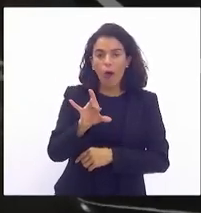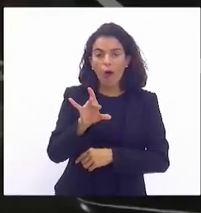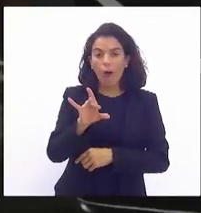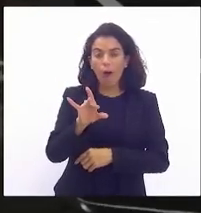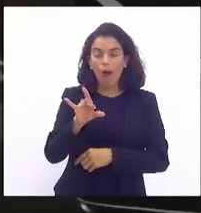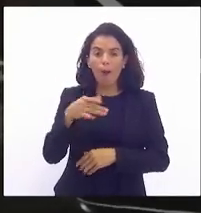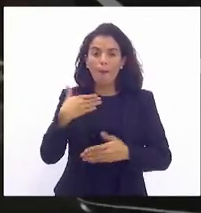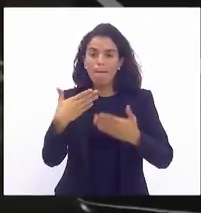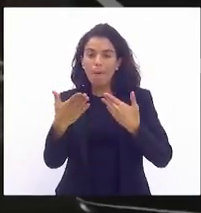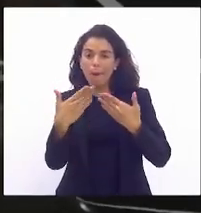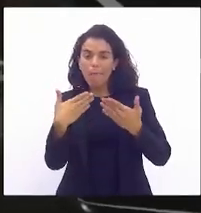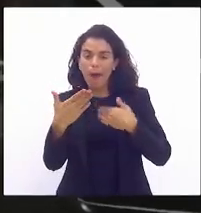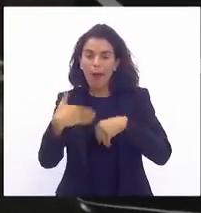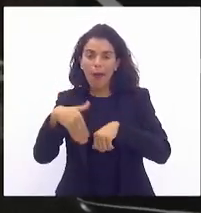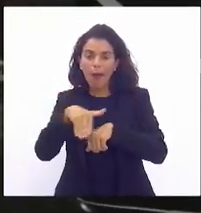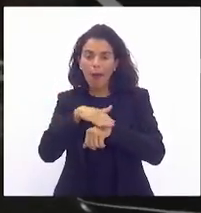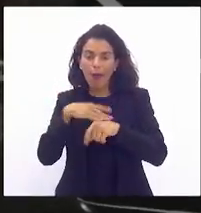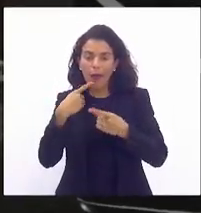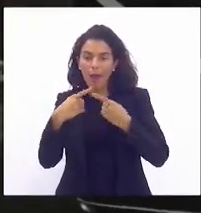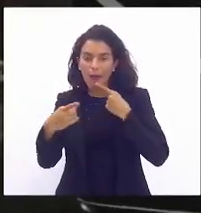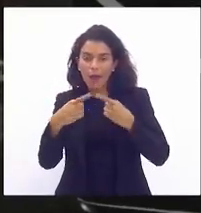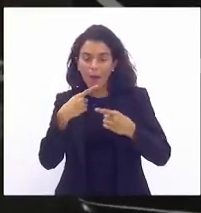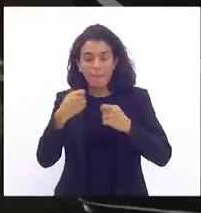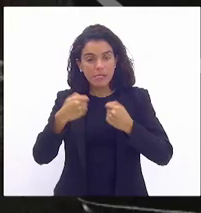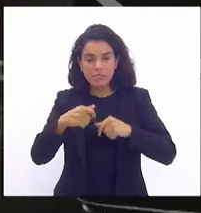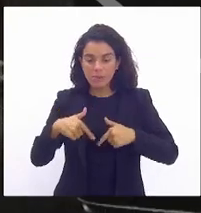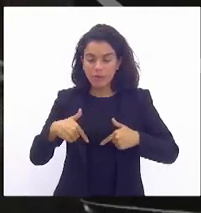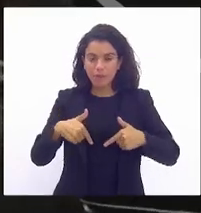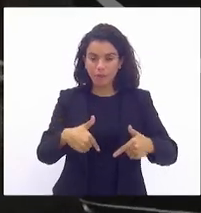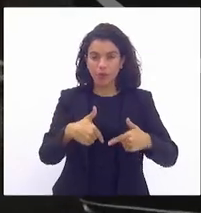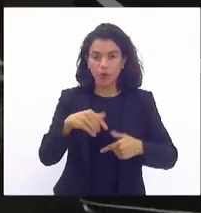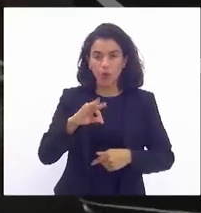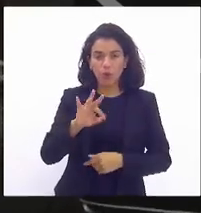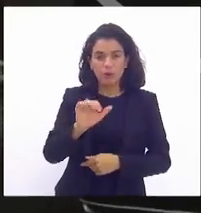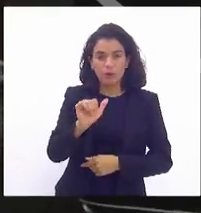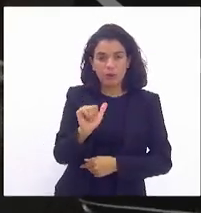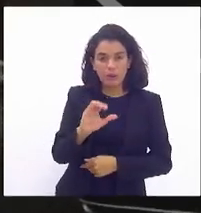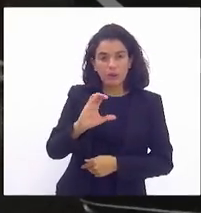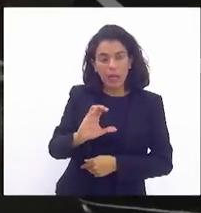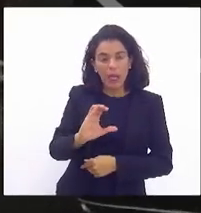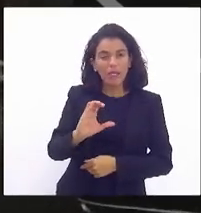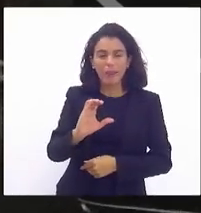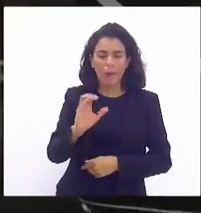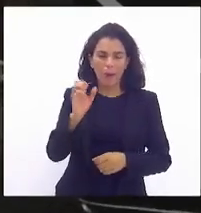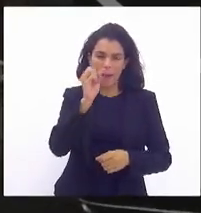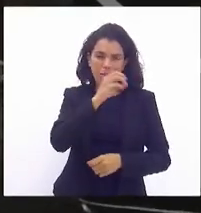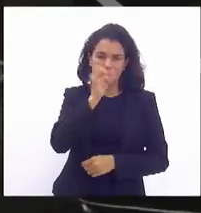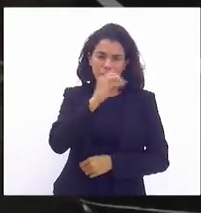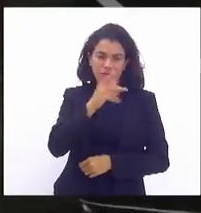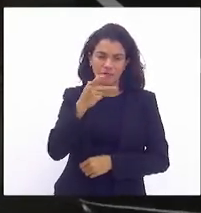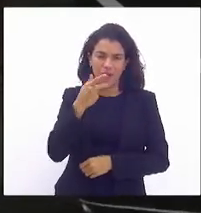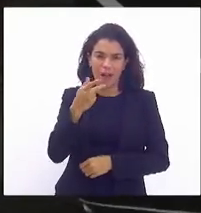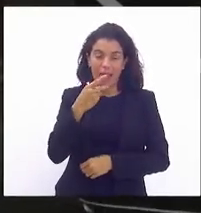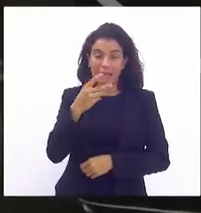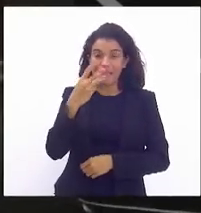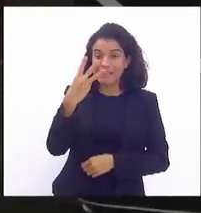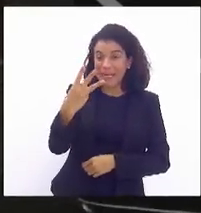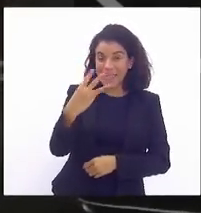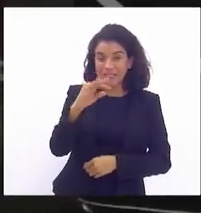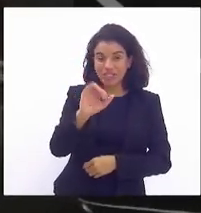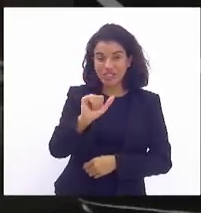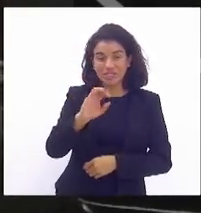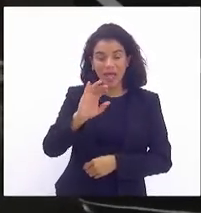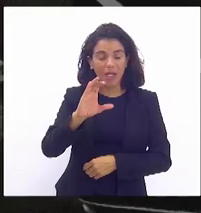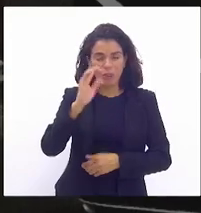na conversa, a gente precisa de ação. O TAC é um absurdo dizer que a CSN recebeu 3 TAC e não cumpriu com ele.